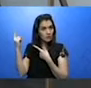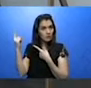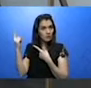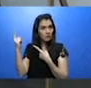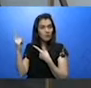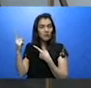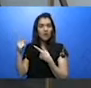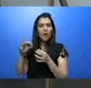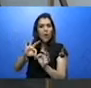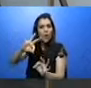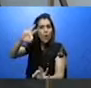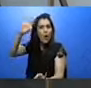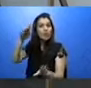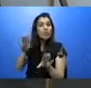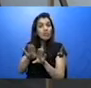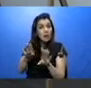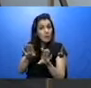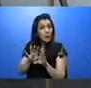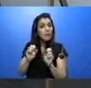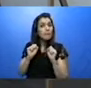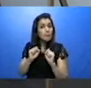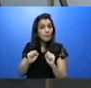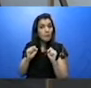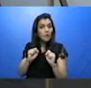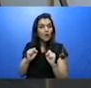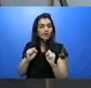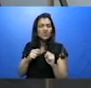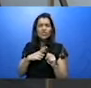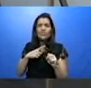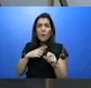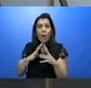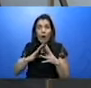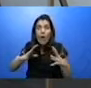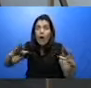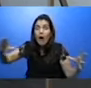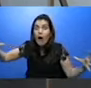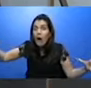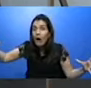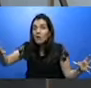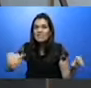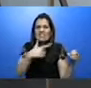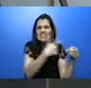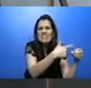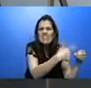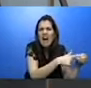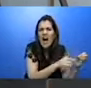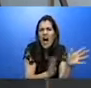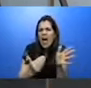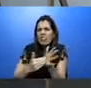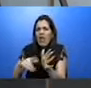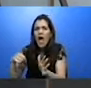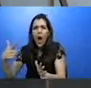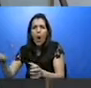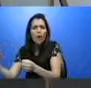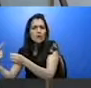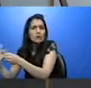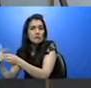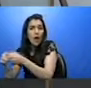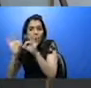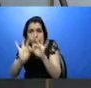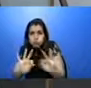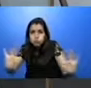eu também tenho essa variação. Então, se a medida é muito grande, de uma cidade até a outra, eu vou usar quilômetro.